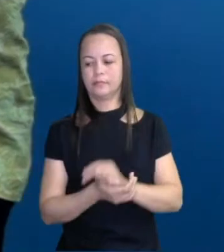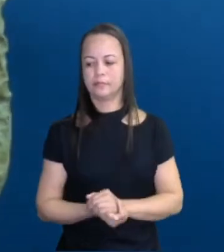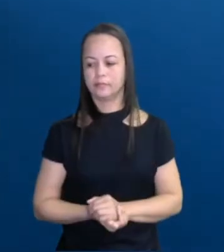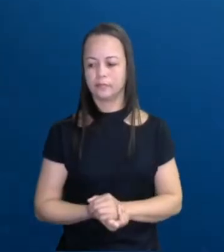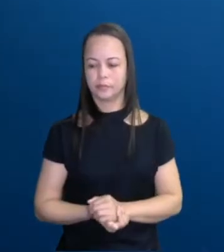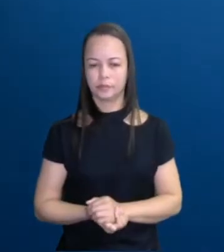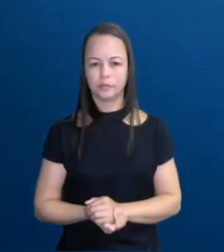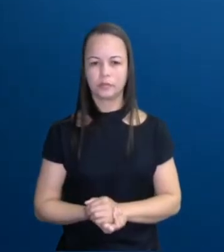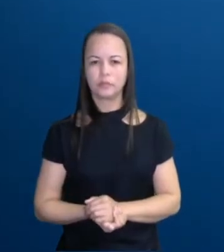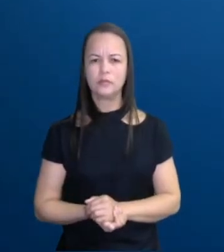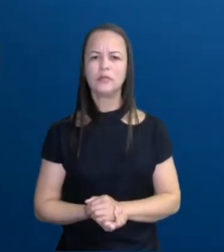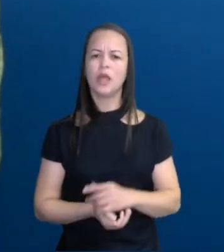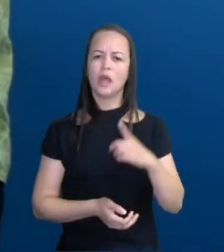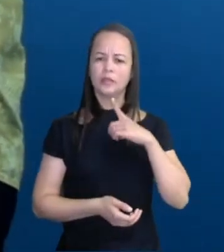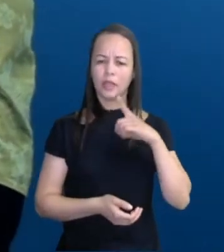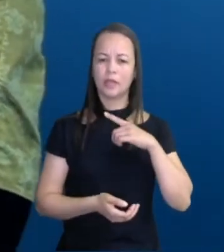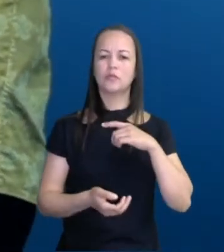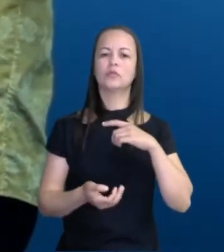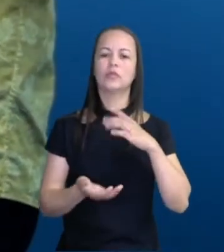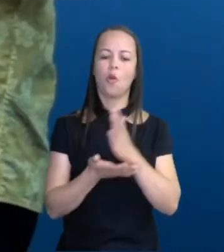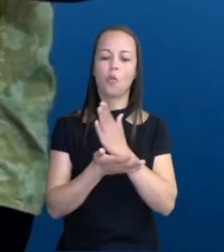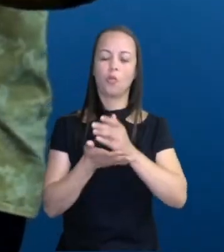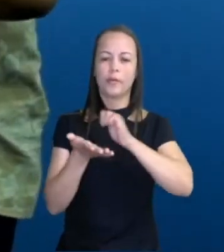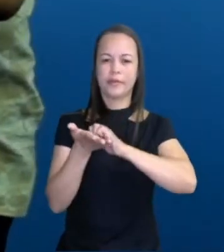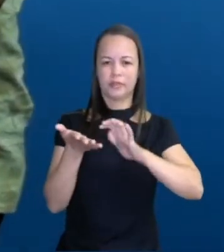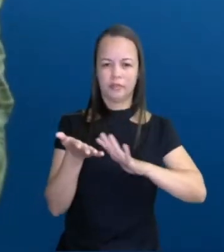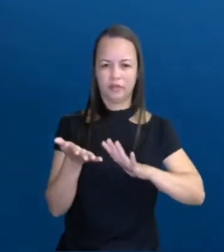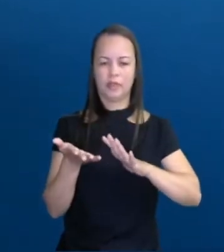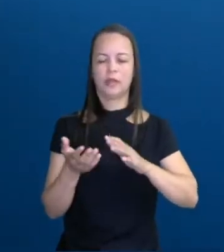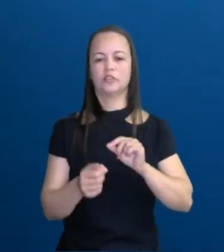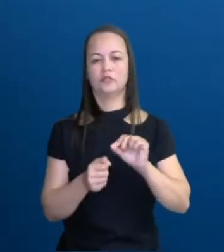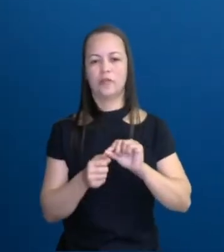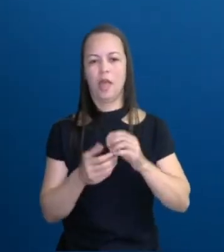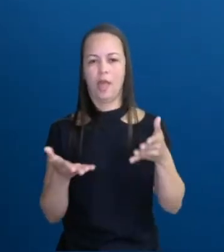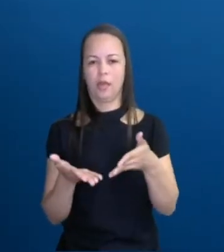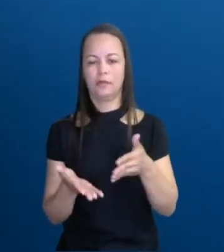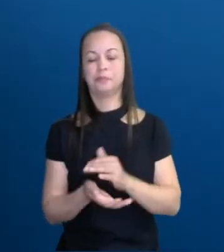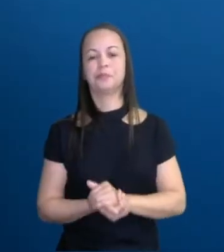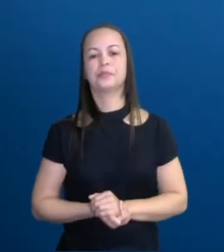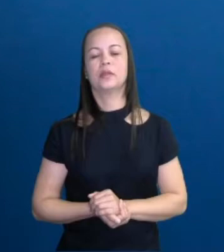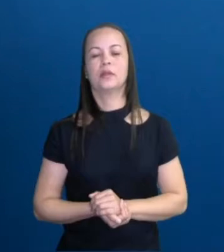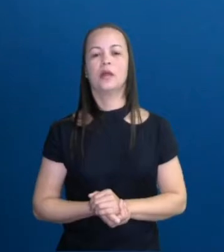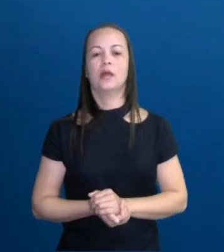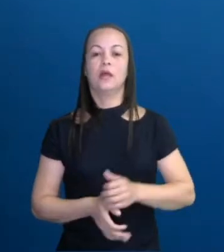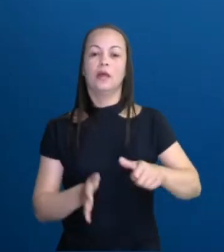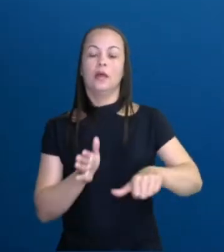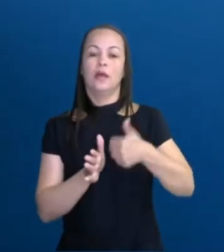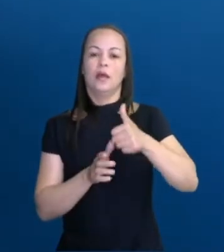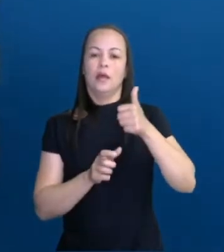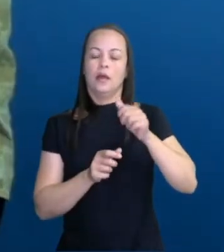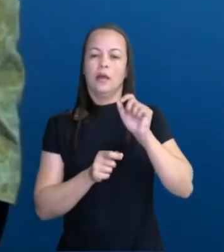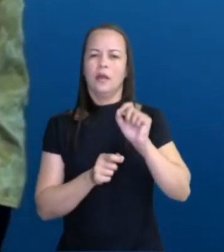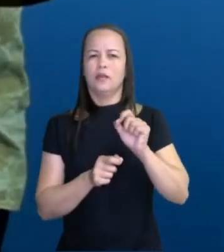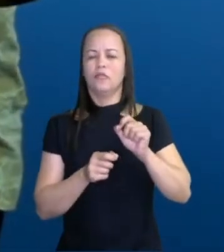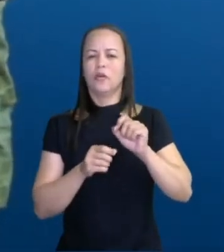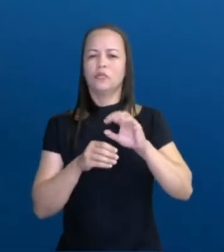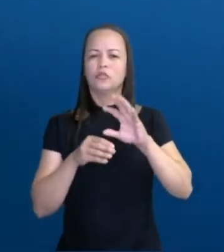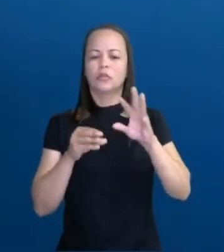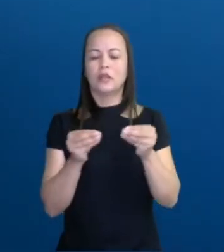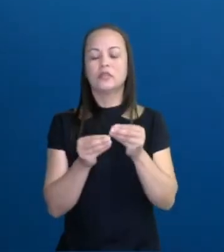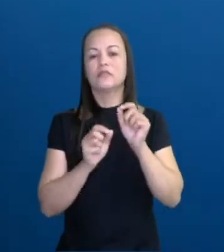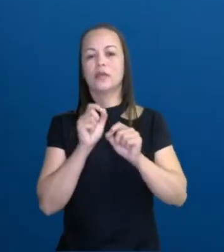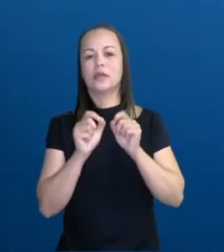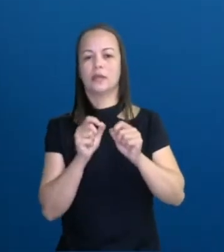Aqui, algumas atividades para nós realizarmos. Na primeira atividade, nós vamos classificar